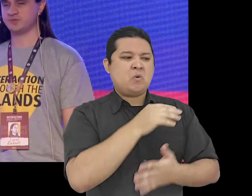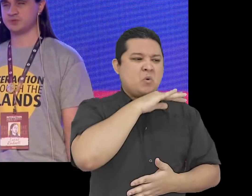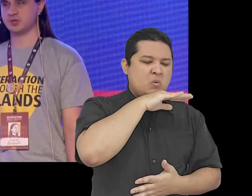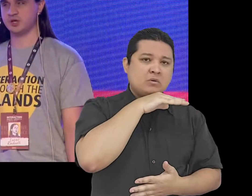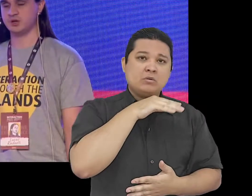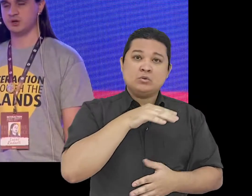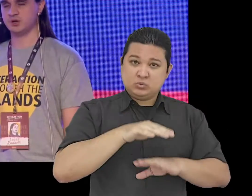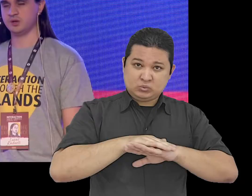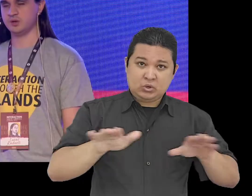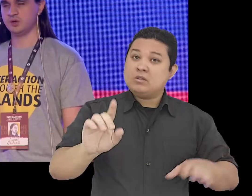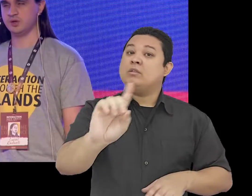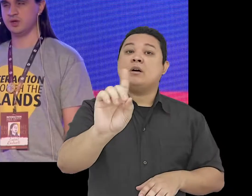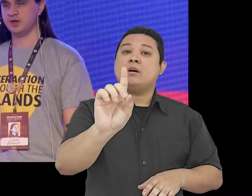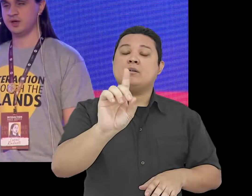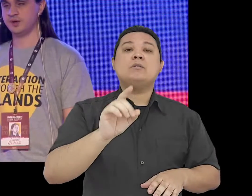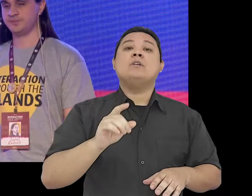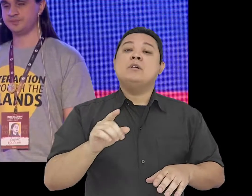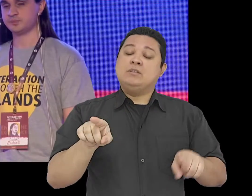como fazer funcionar.